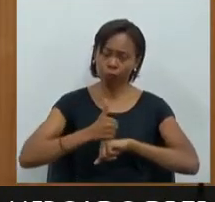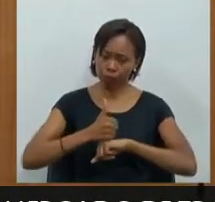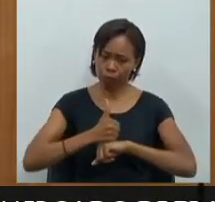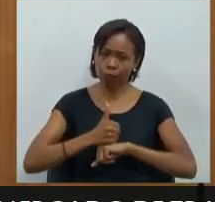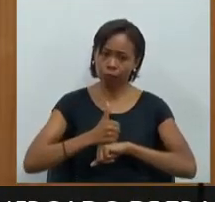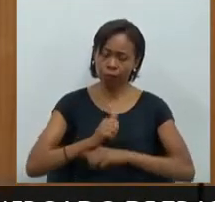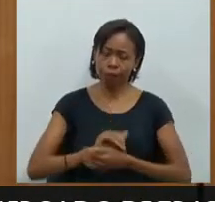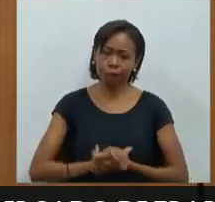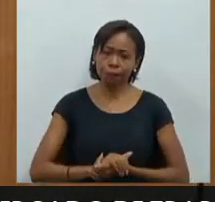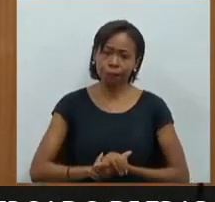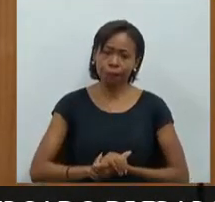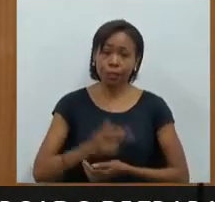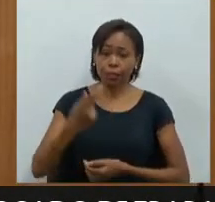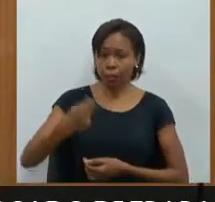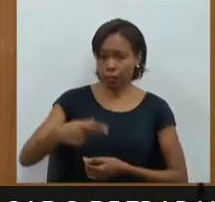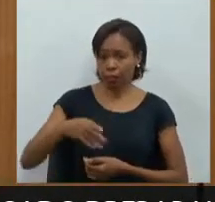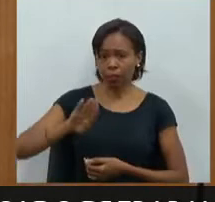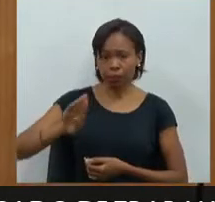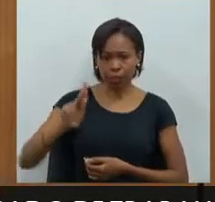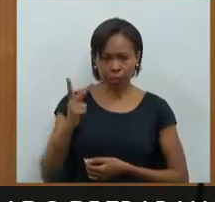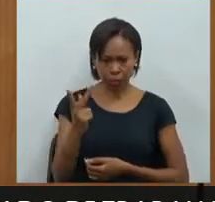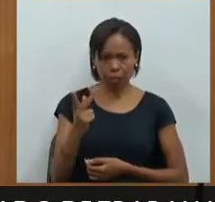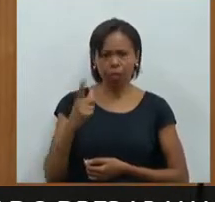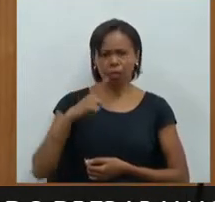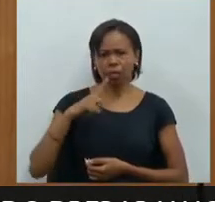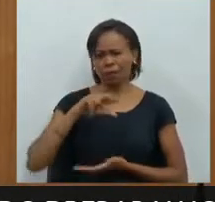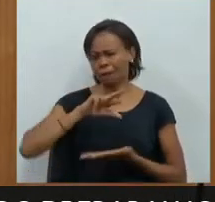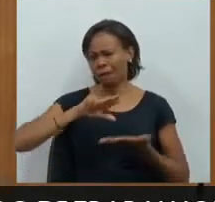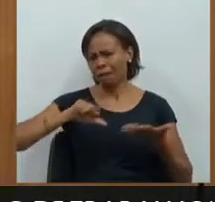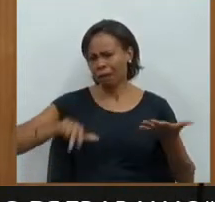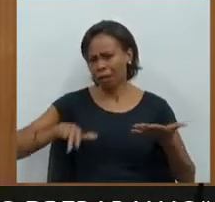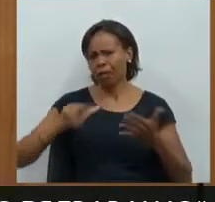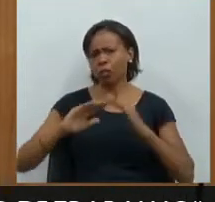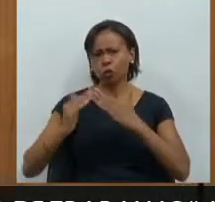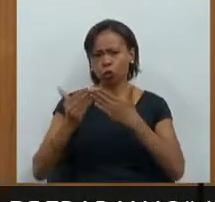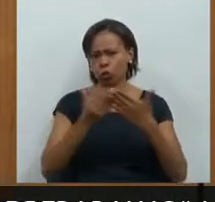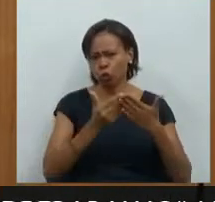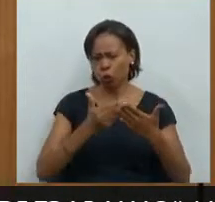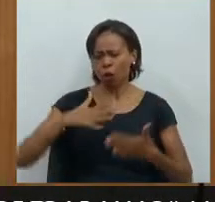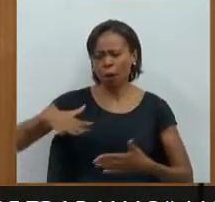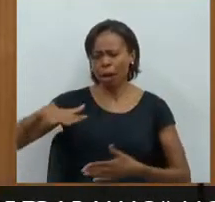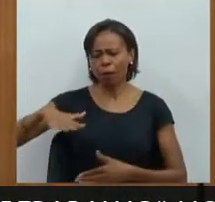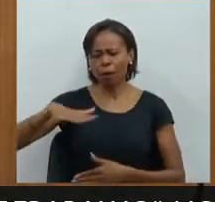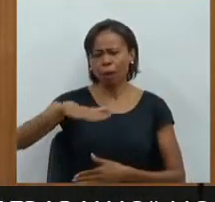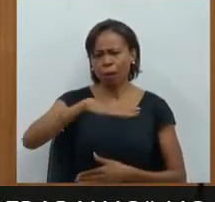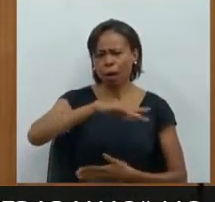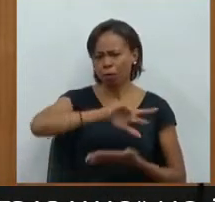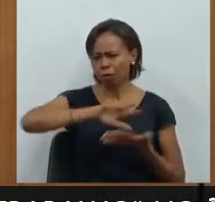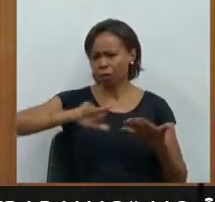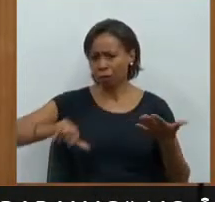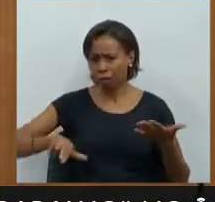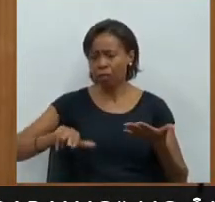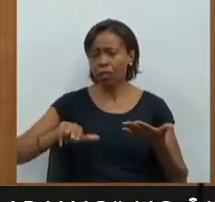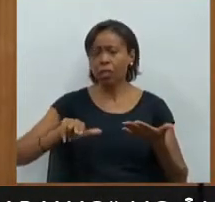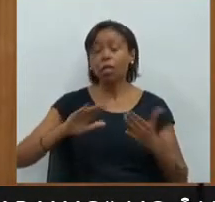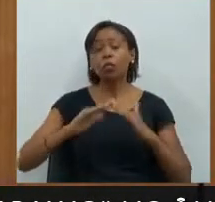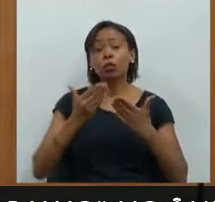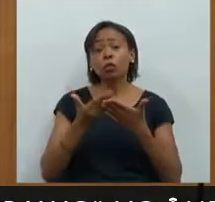e aqui em Belo Horizonte nós temos várias escolas distribuídas aí em vários bairros, especializada